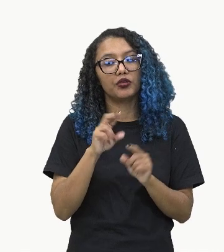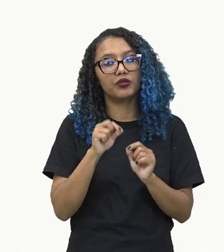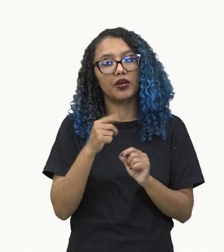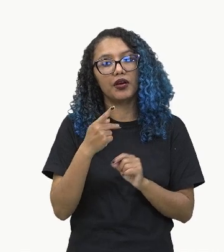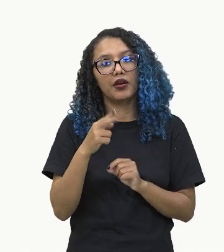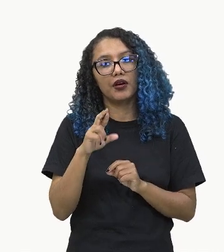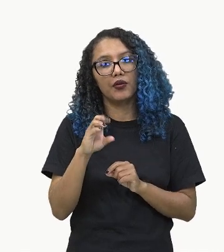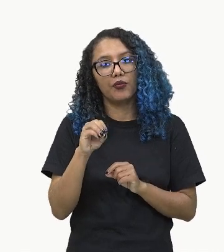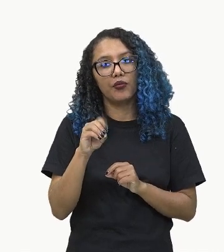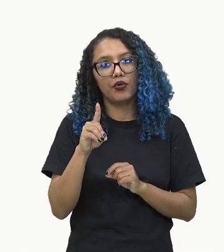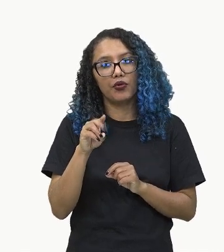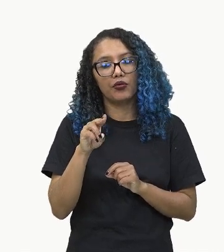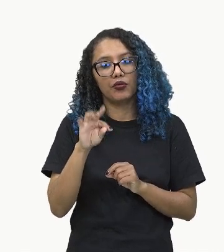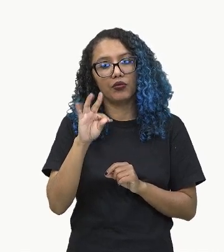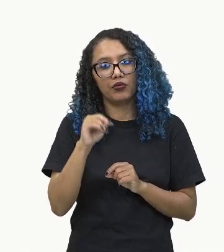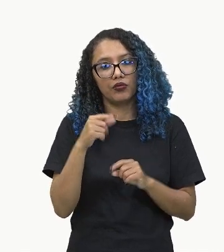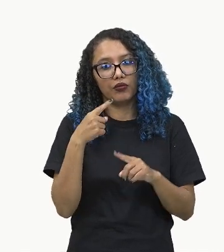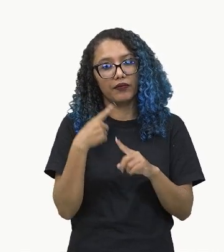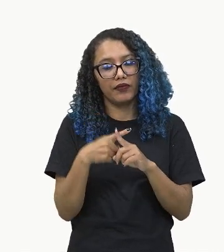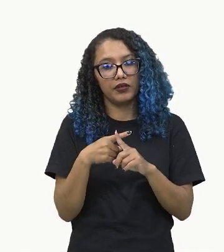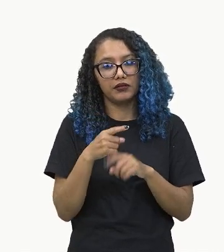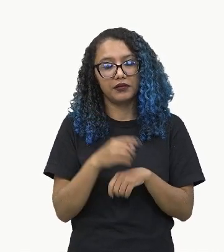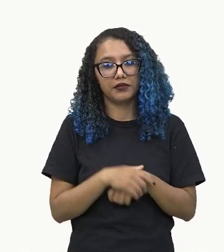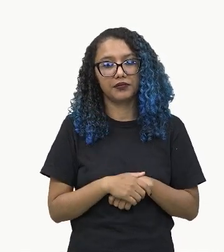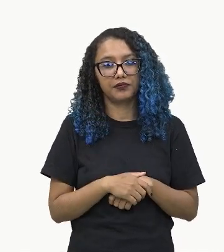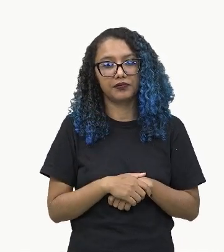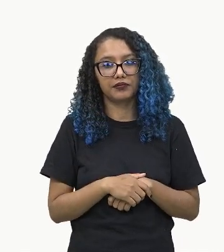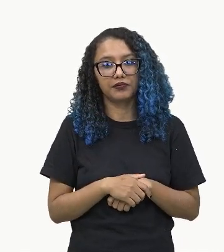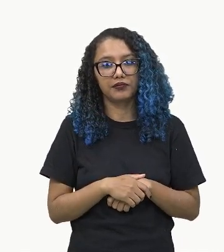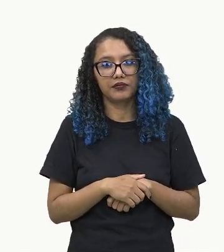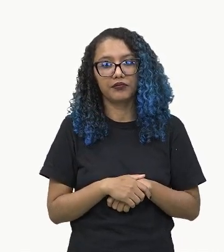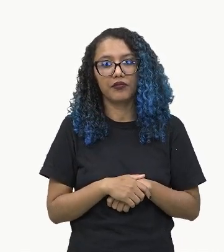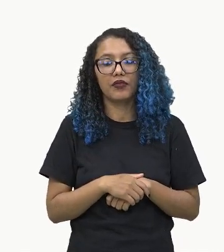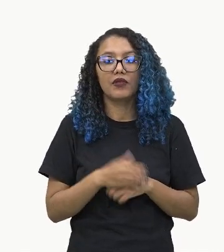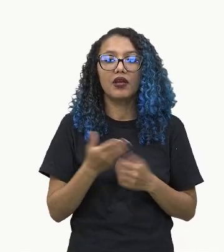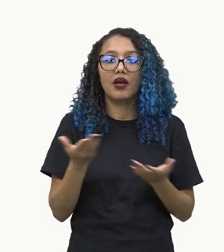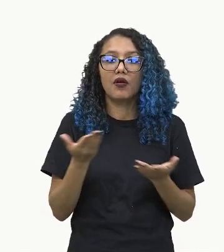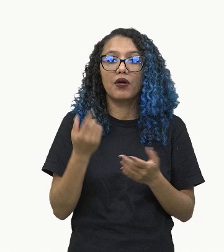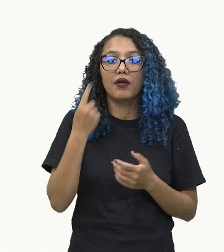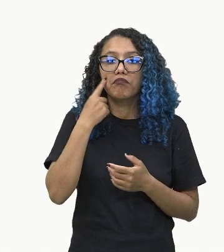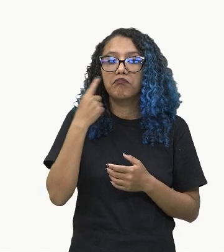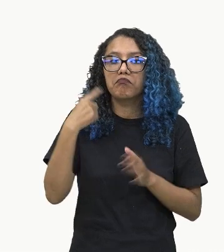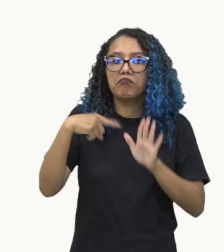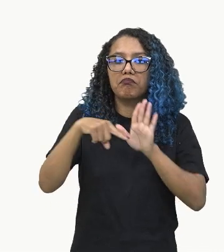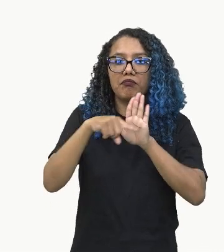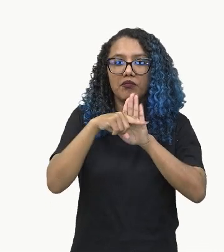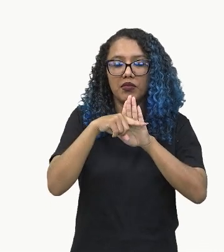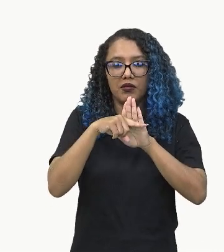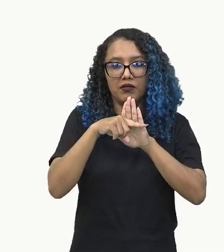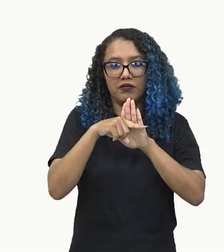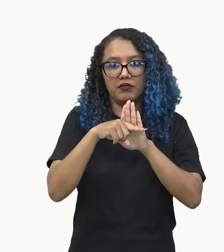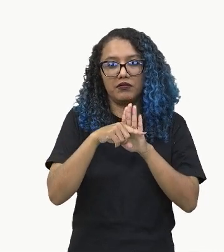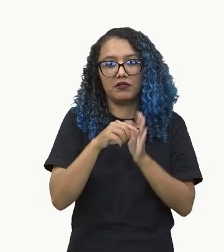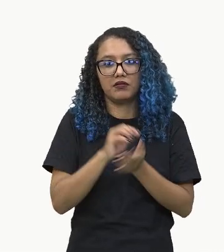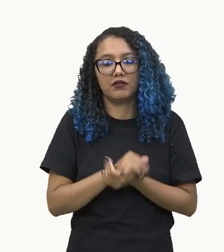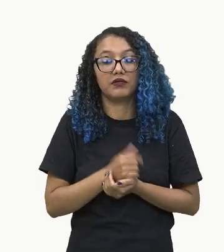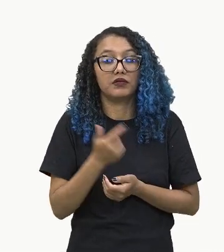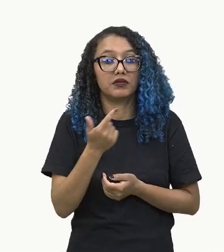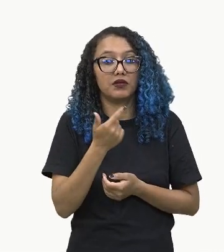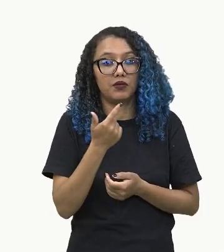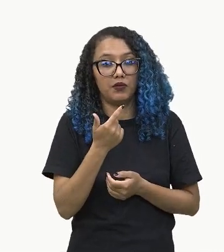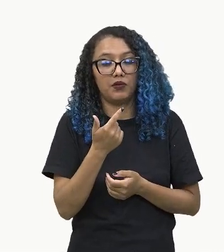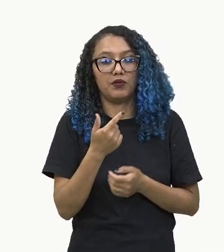vezes o meu primeiro termo, agora menos o meu segundo